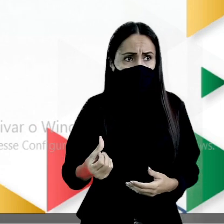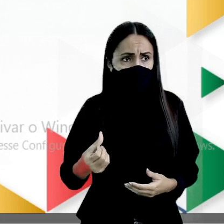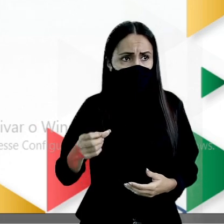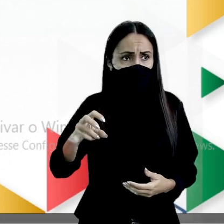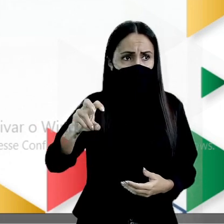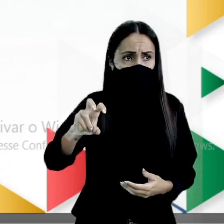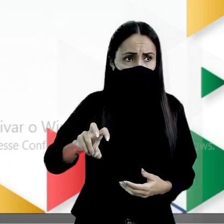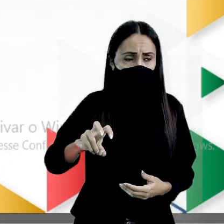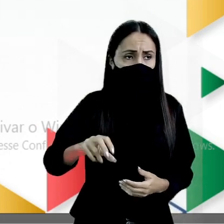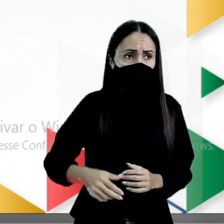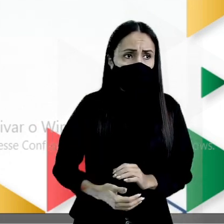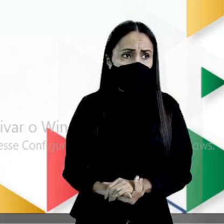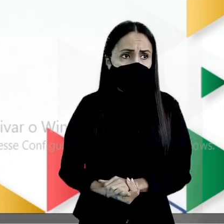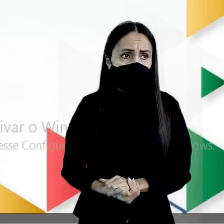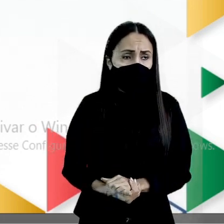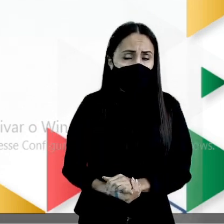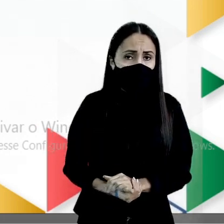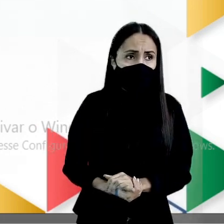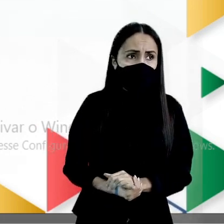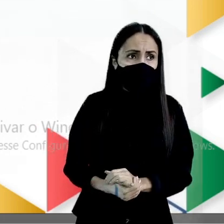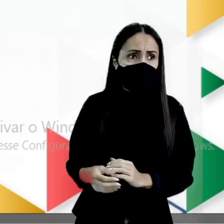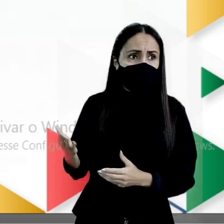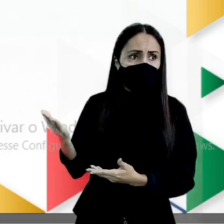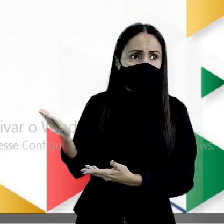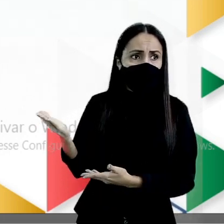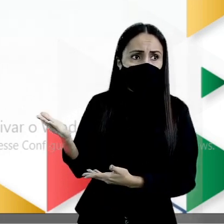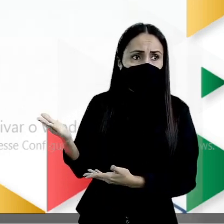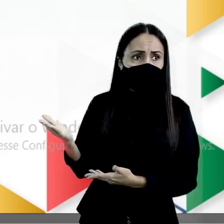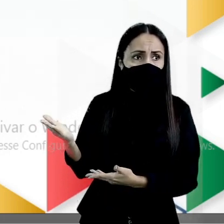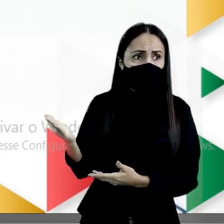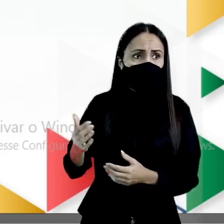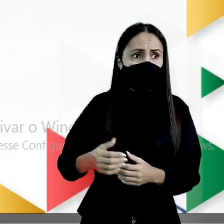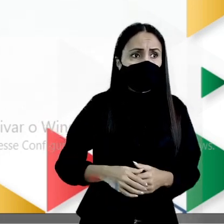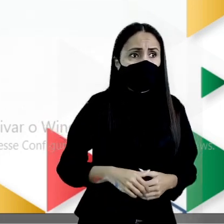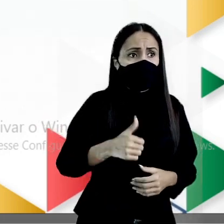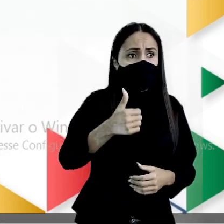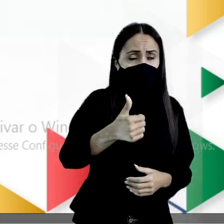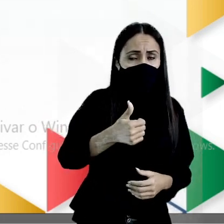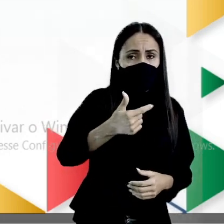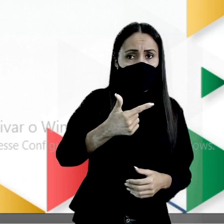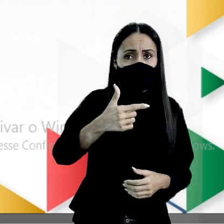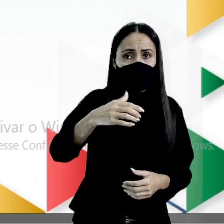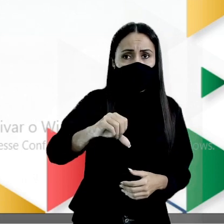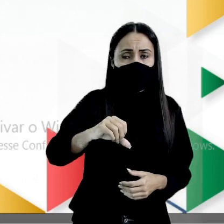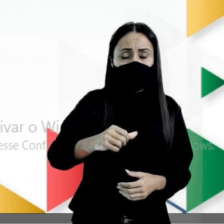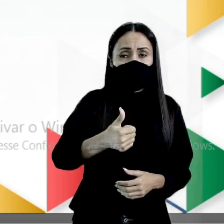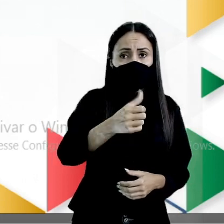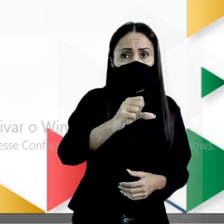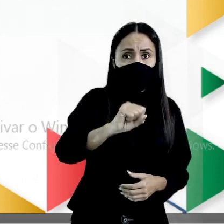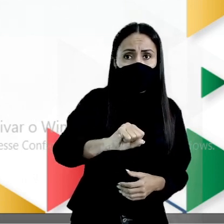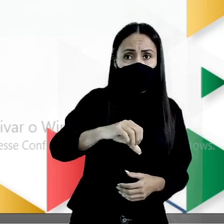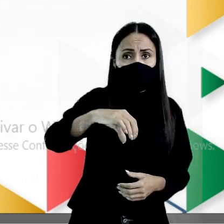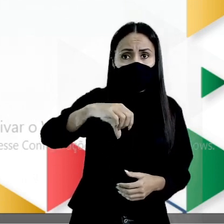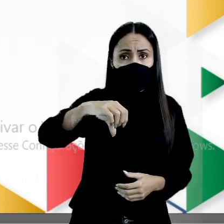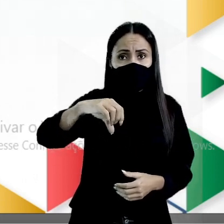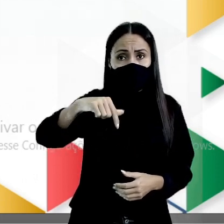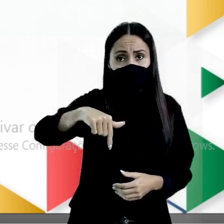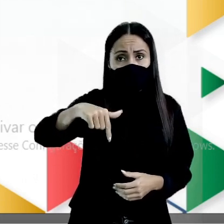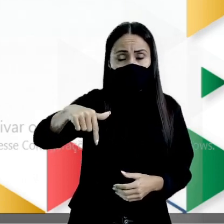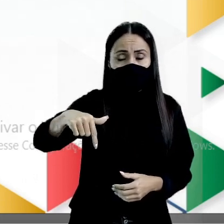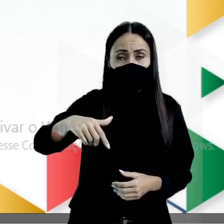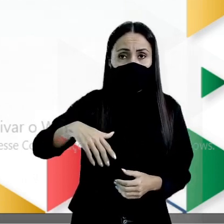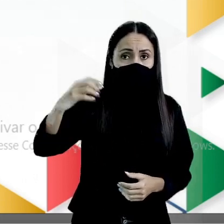telégrafo, 1837, locomotiva, 1829, fonógrafo, 1877,